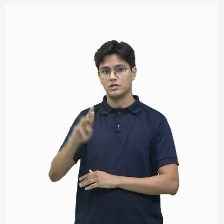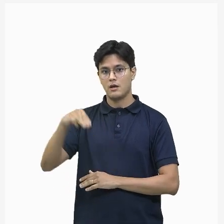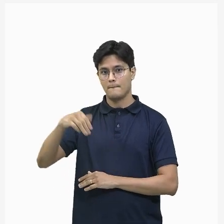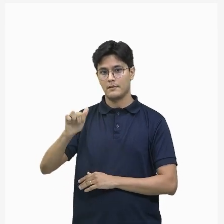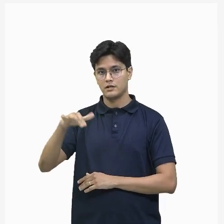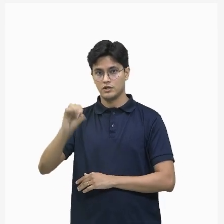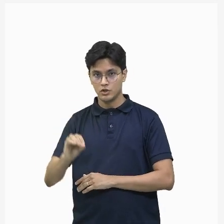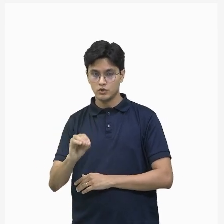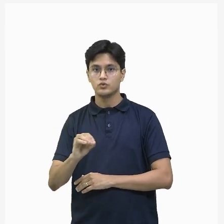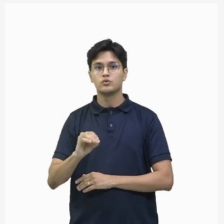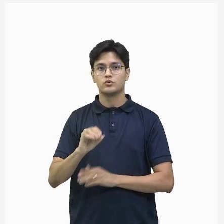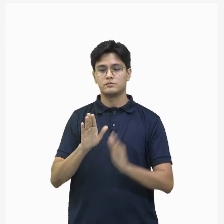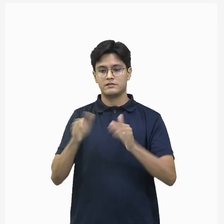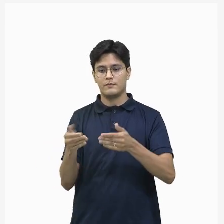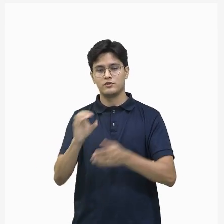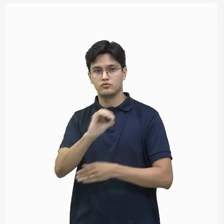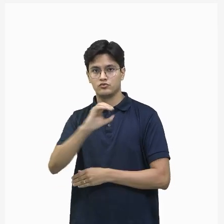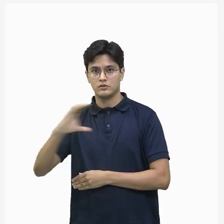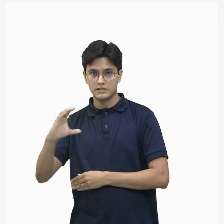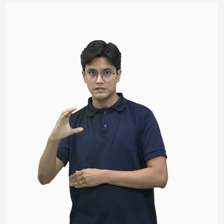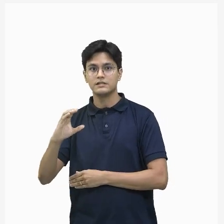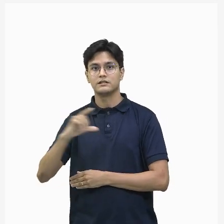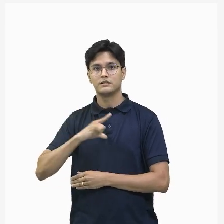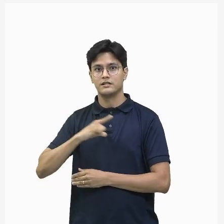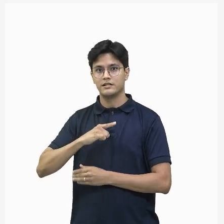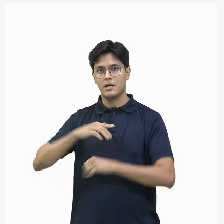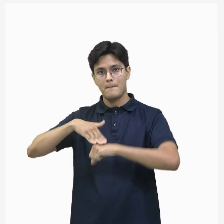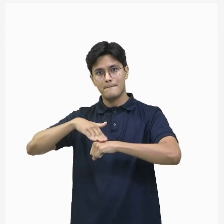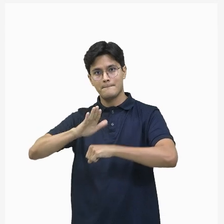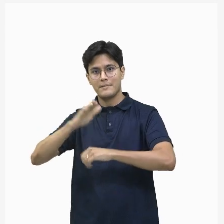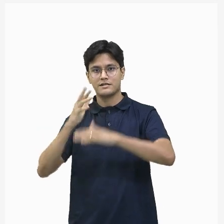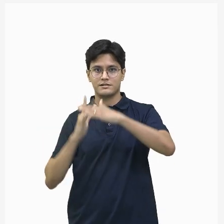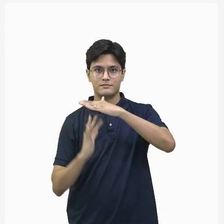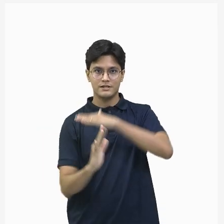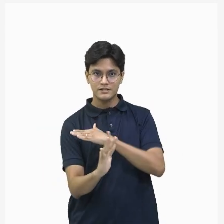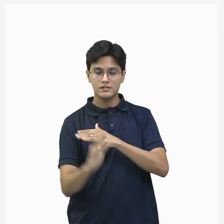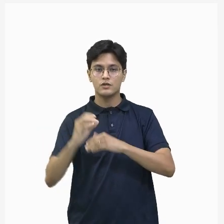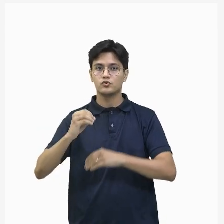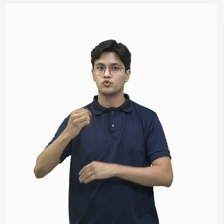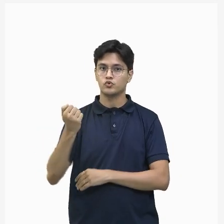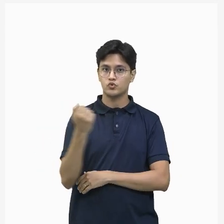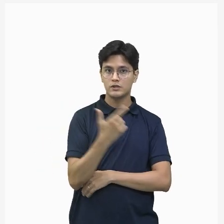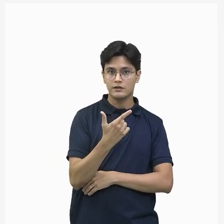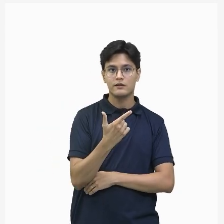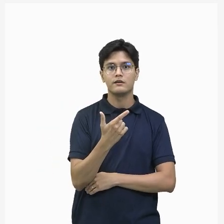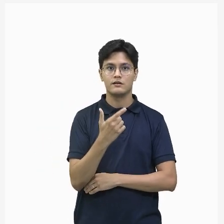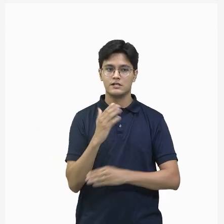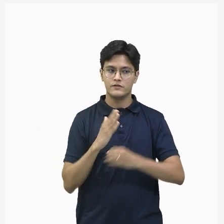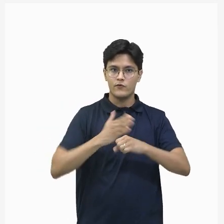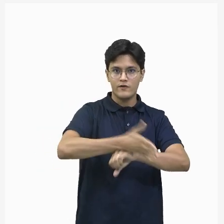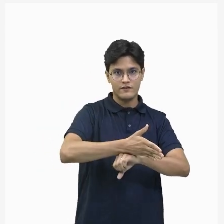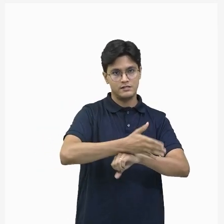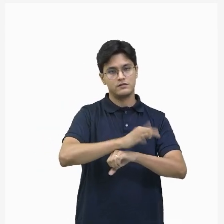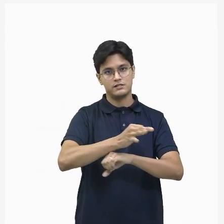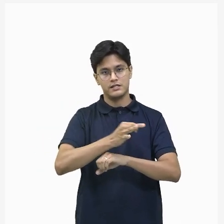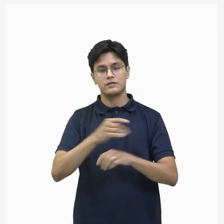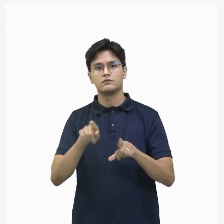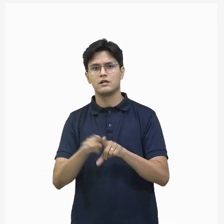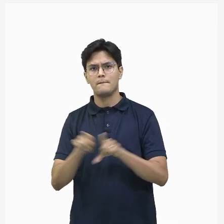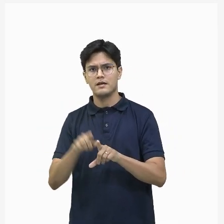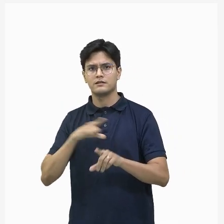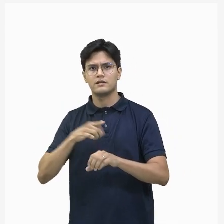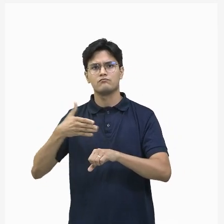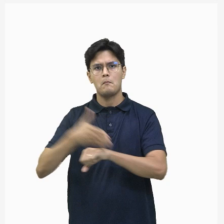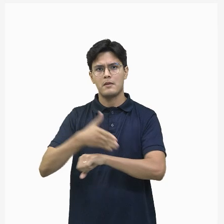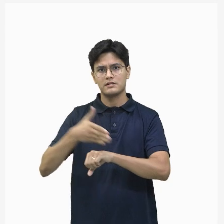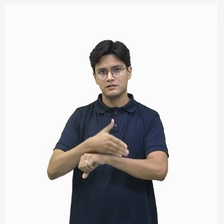às migrações do que às invasões. Lembrando aí que eles vão, então, participar também ali ativamente